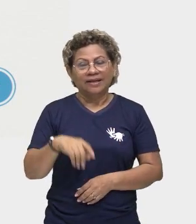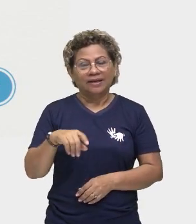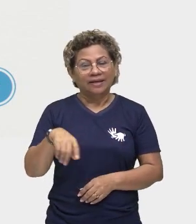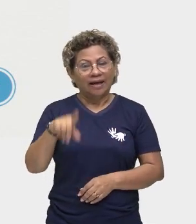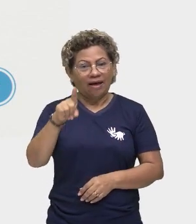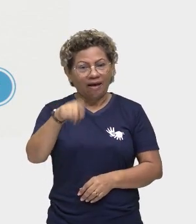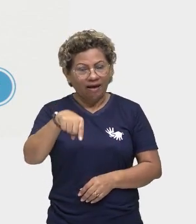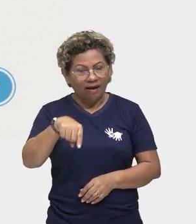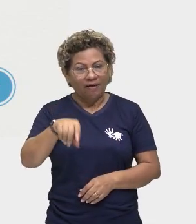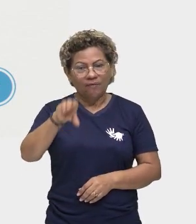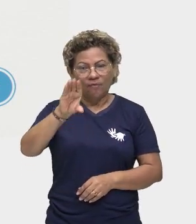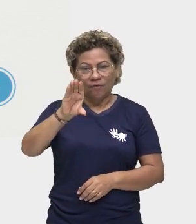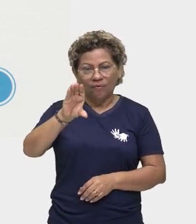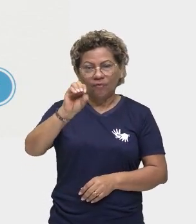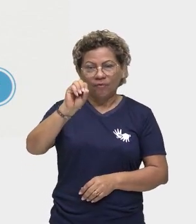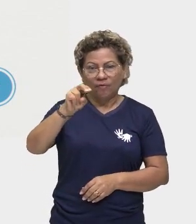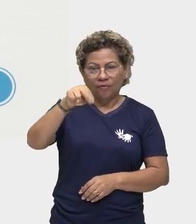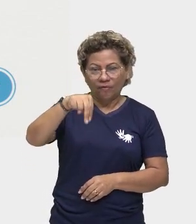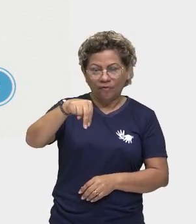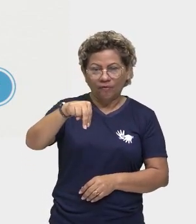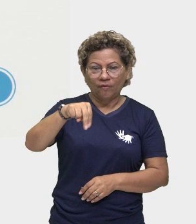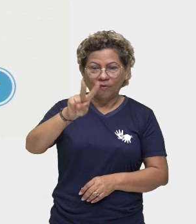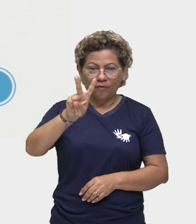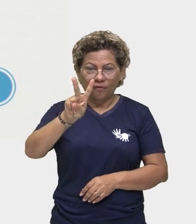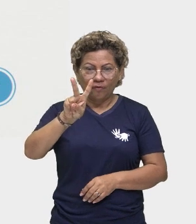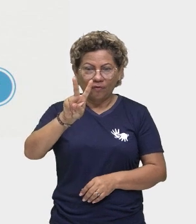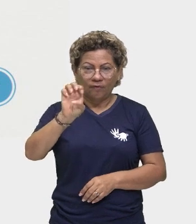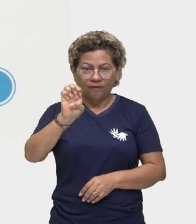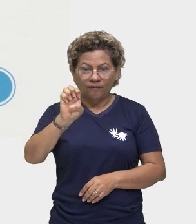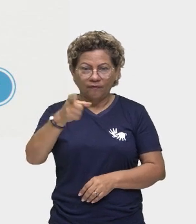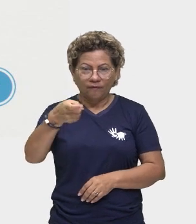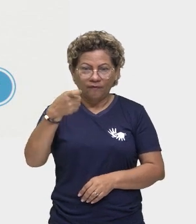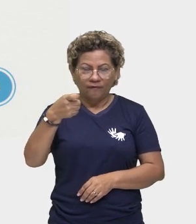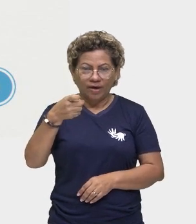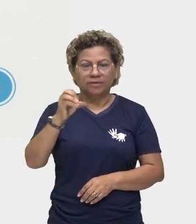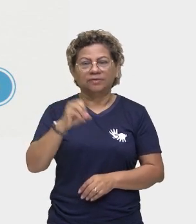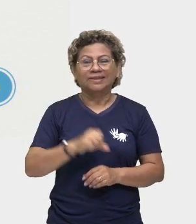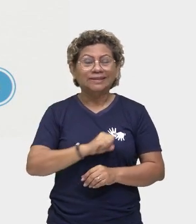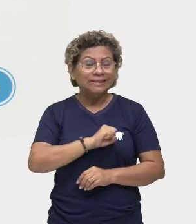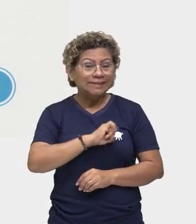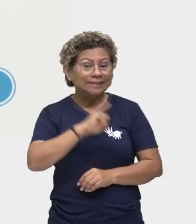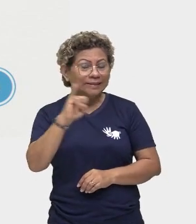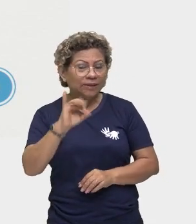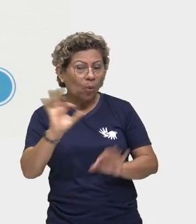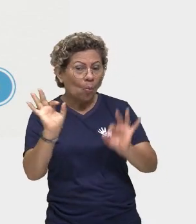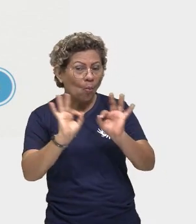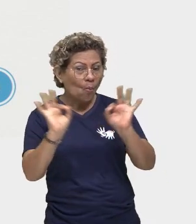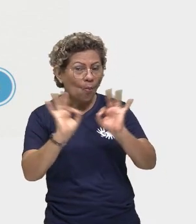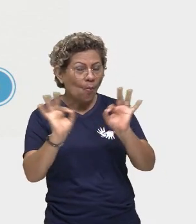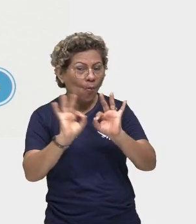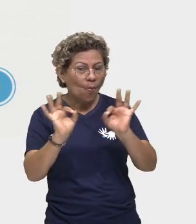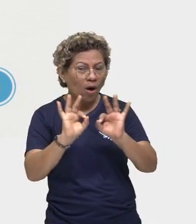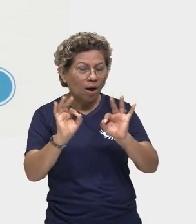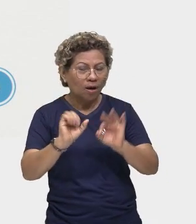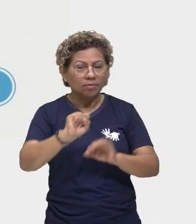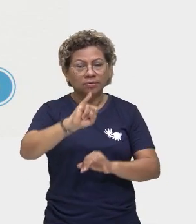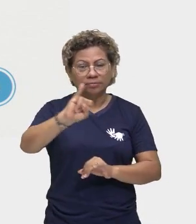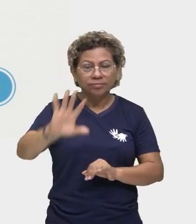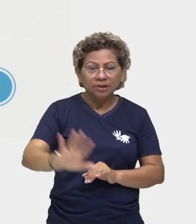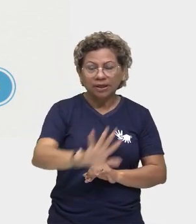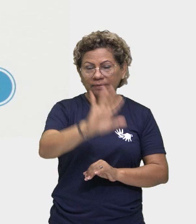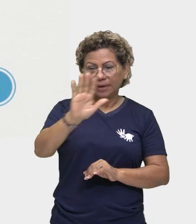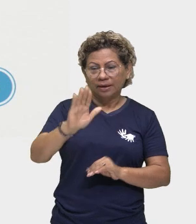caracteriza um polígono convexo. Se no segmento